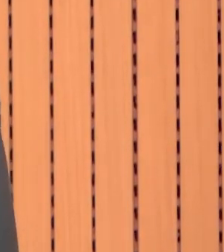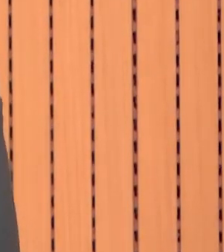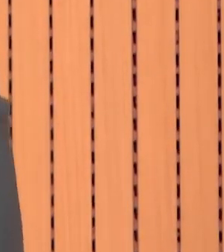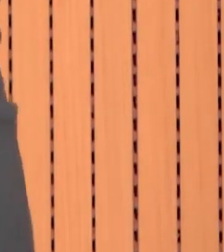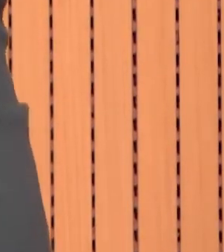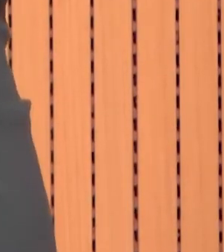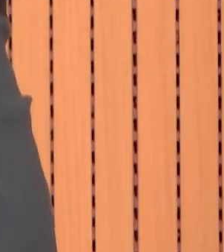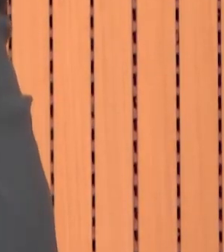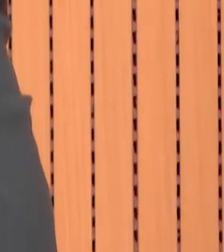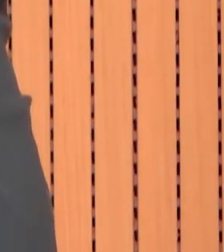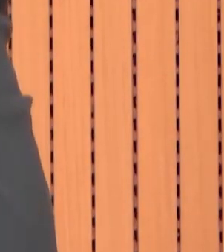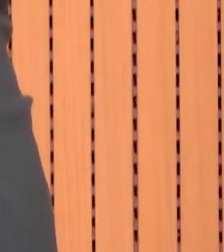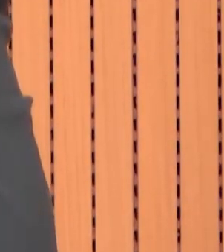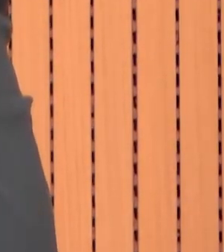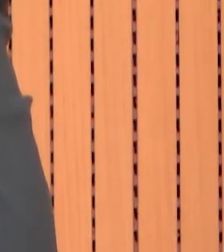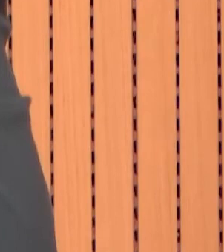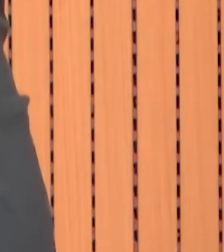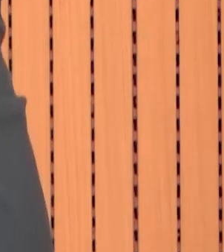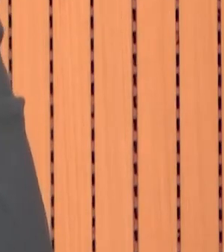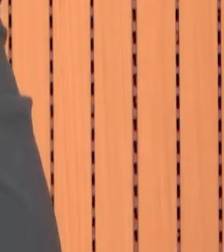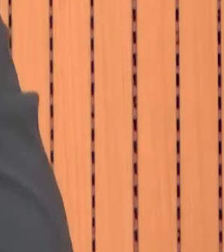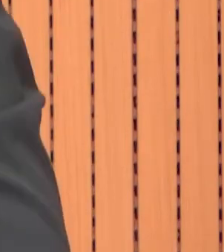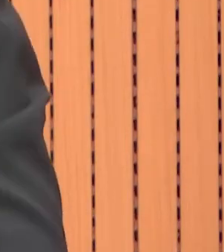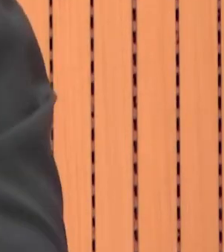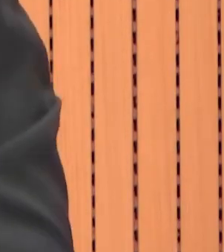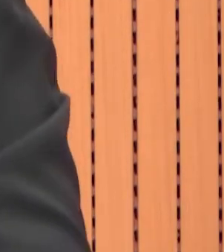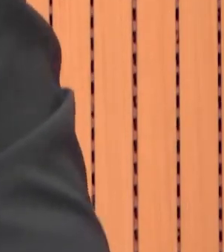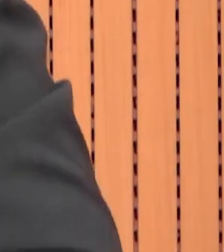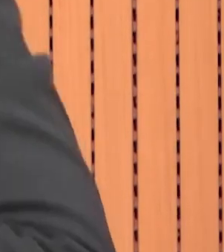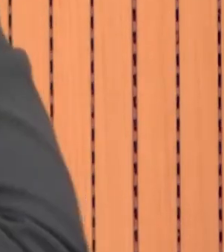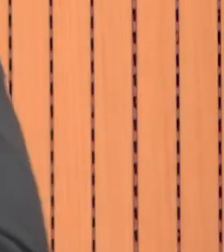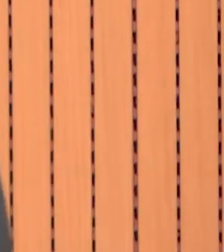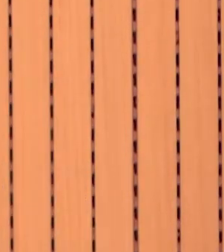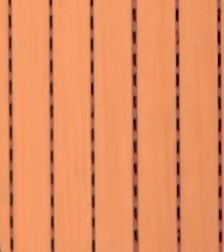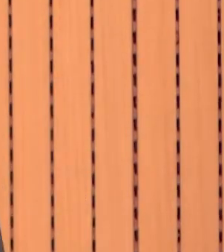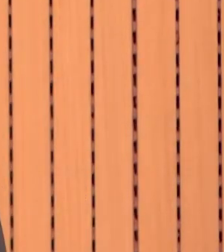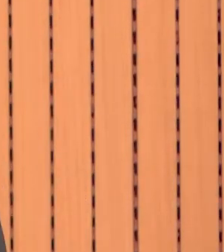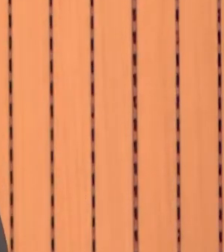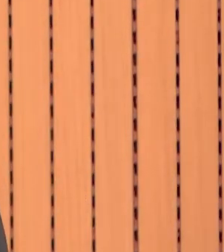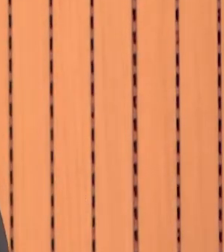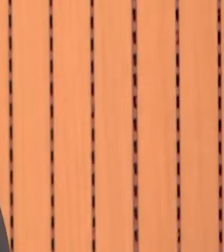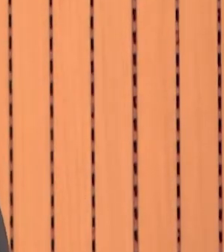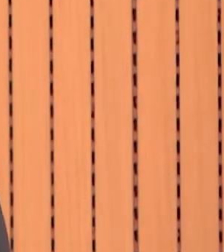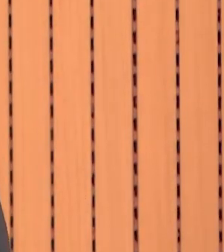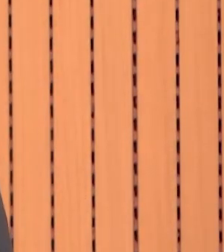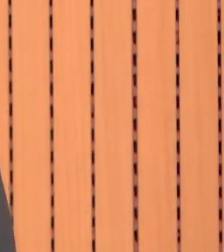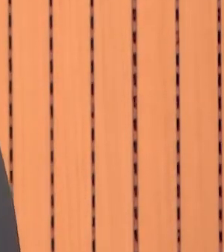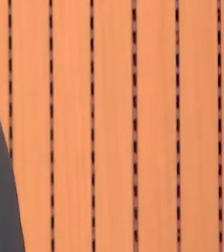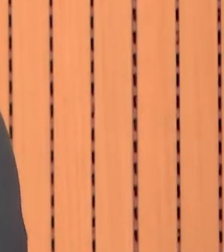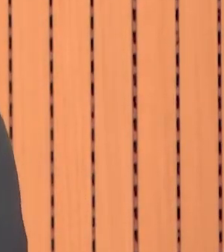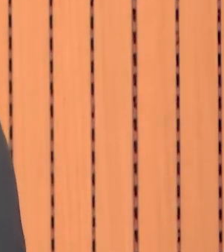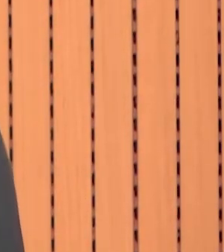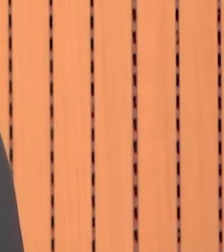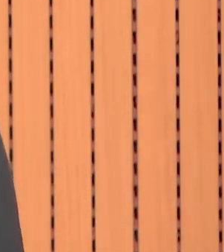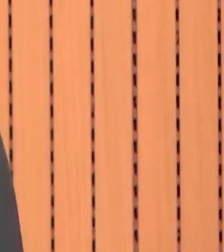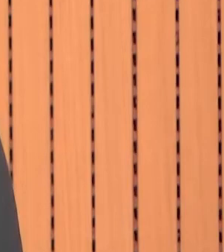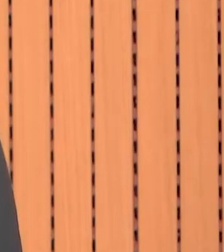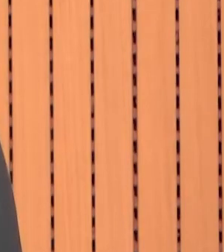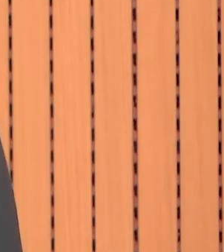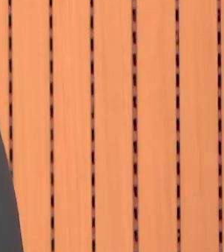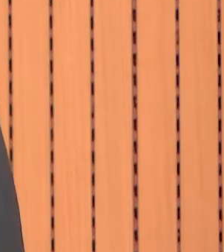para penalizar o mínimo possível a população, mas não tem jeito, a gente tem que reformar um prédio